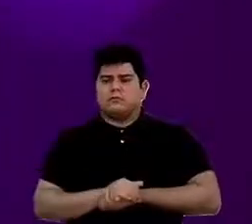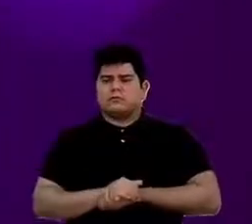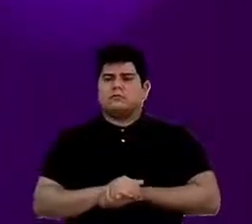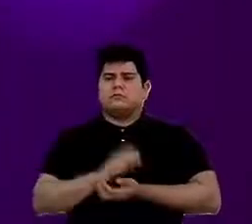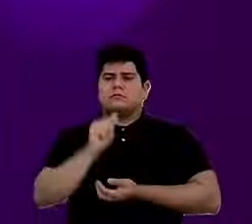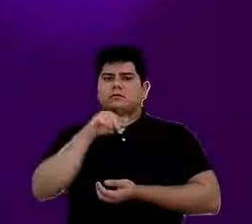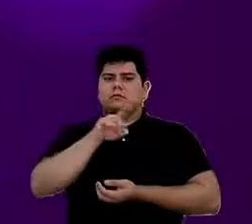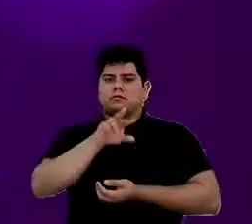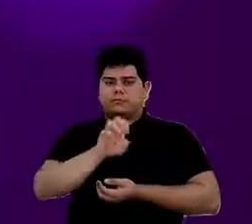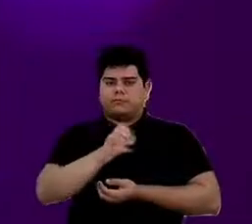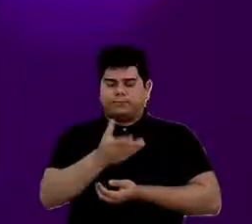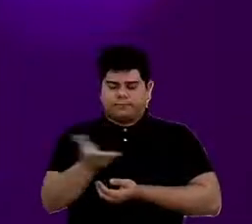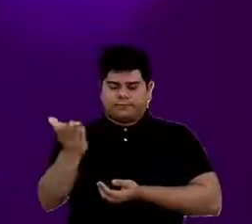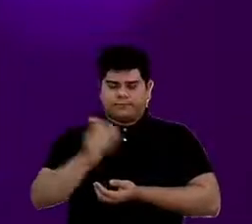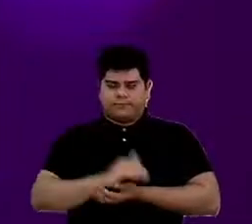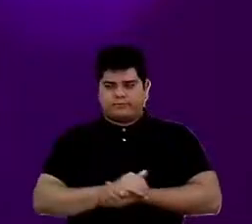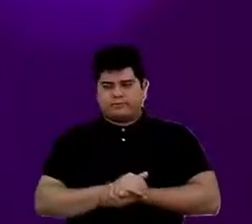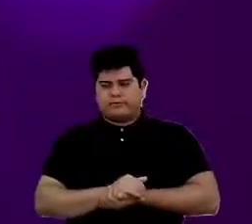com você.